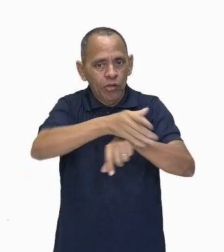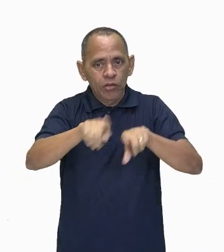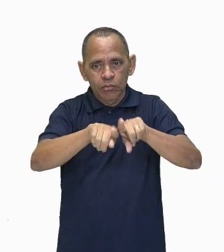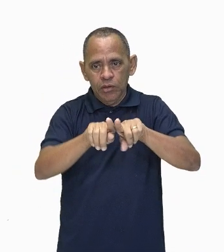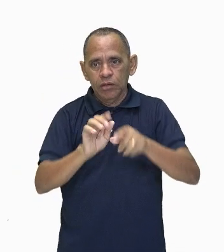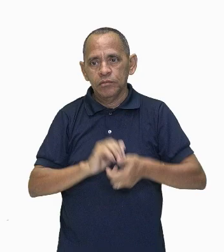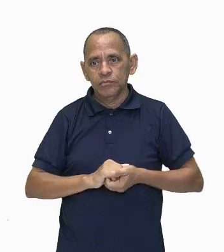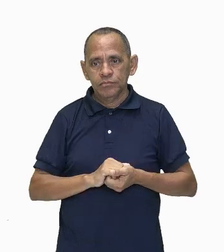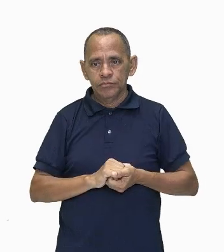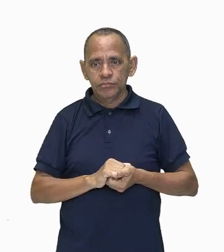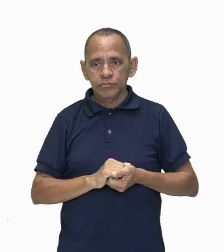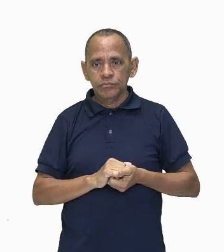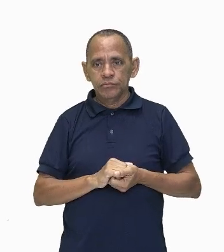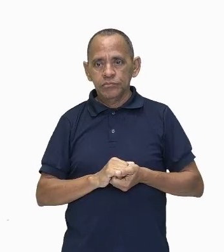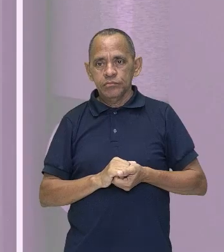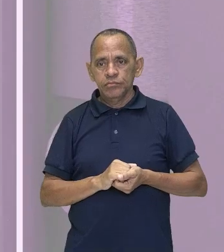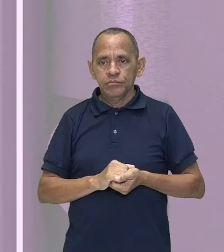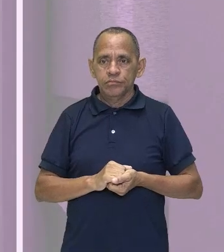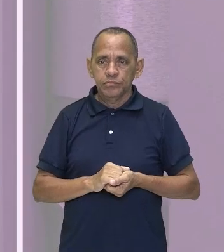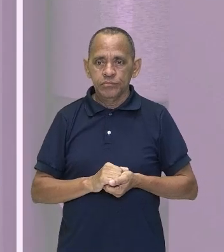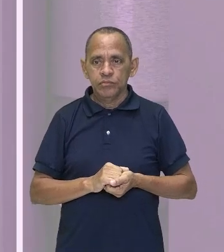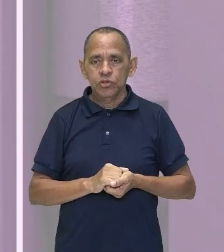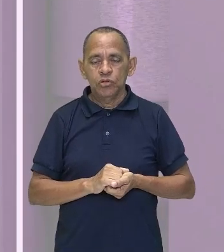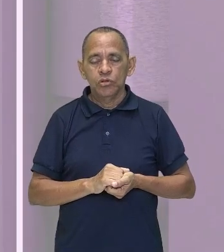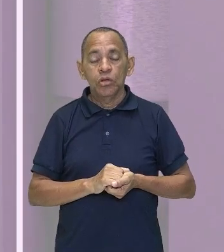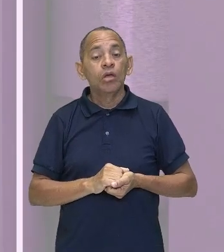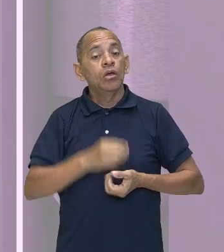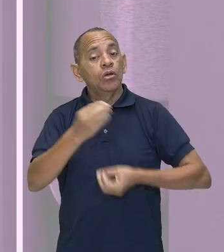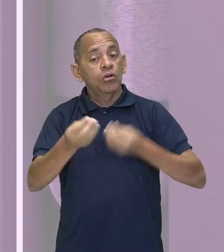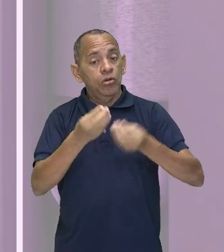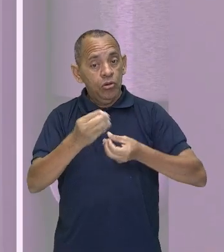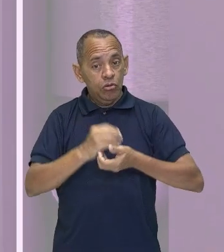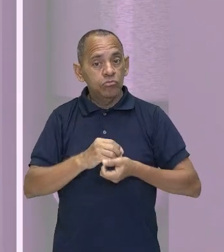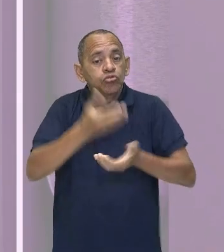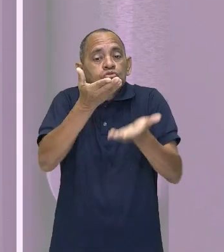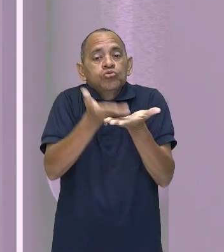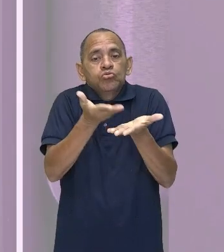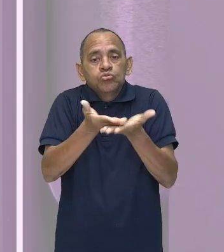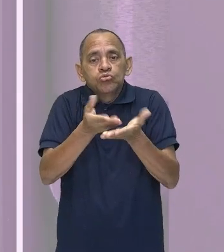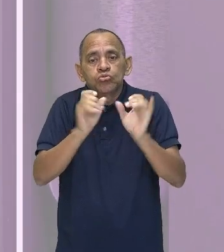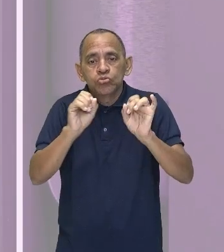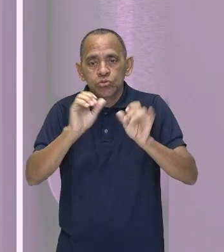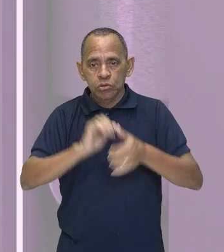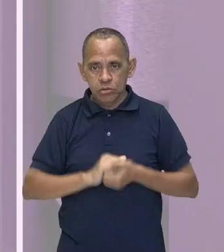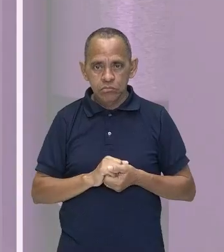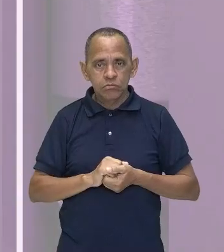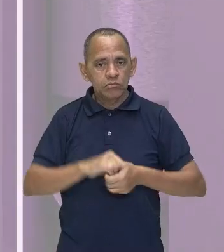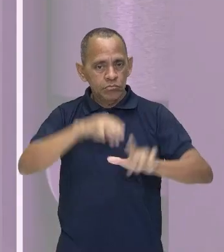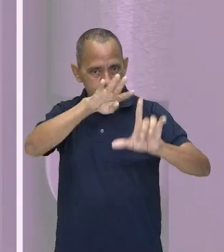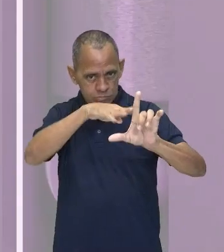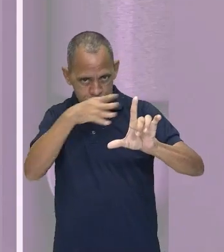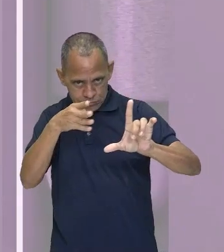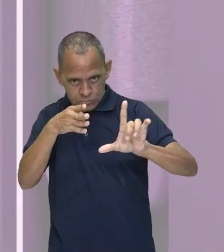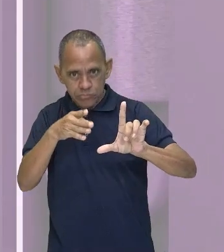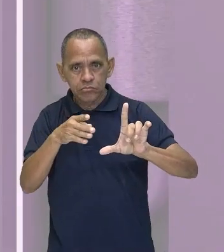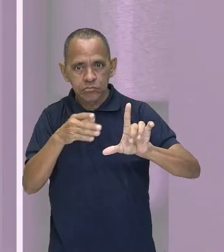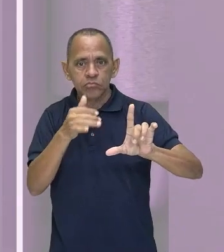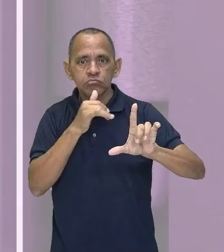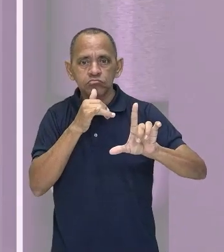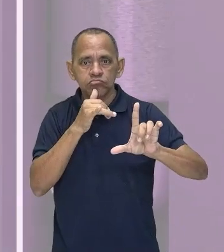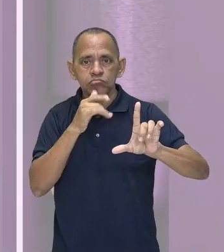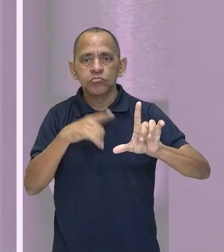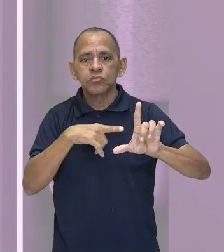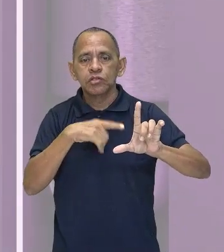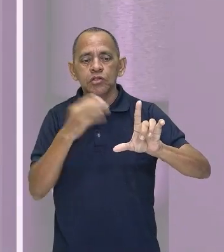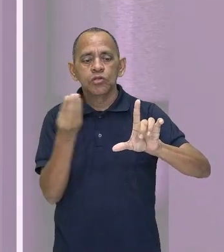pouquinho? Quando a gente estuda, né, as tabelas de frequência, por exemplo, a gente tem